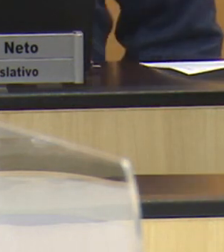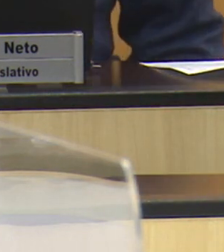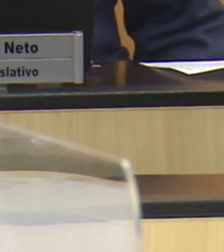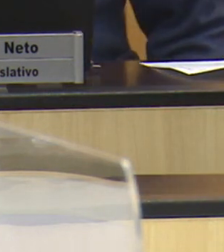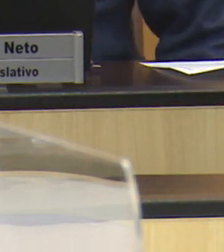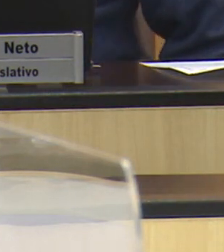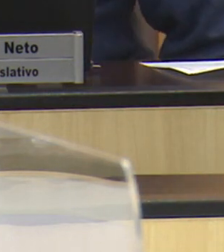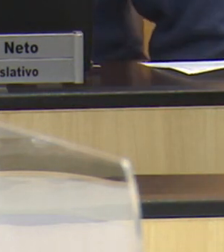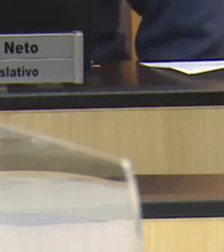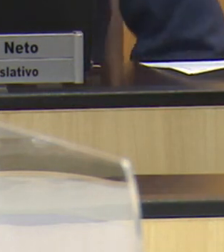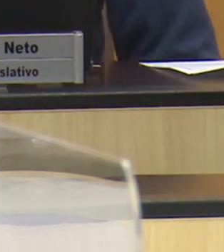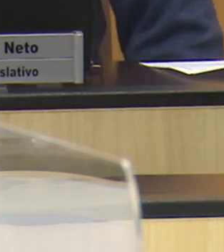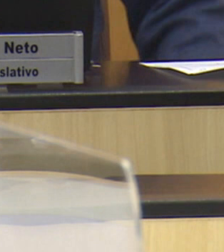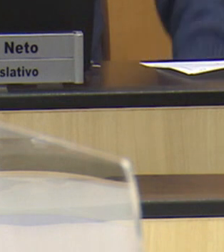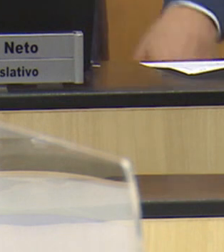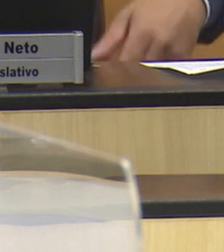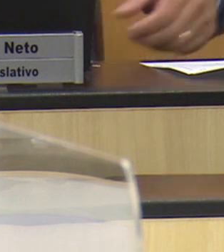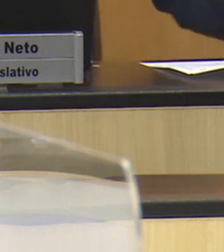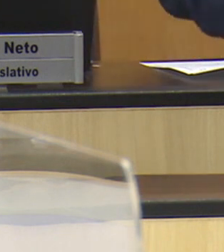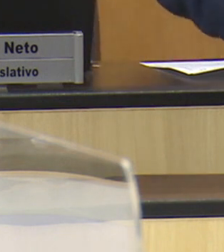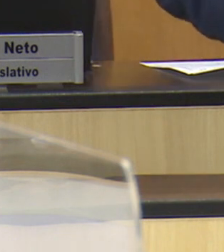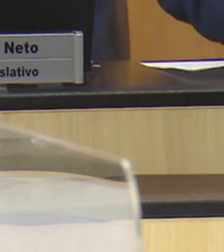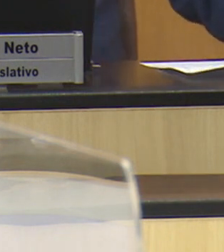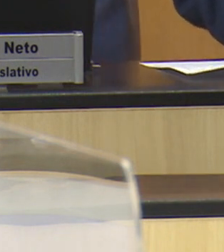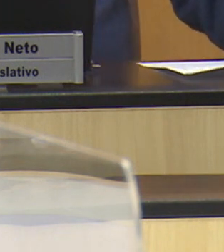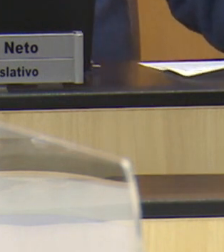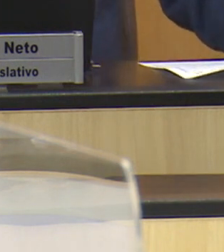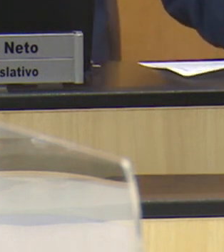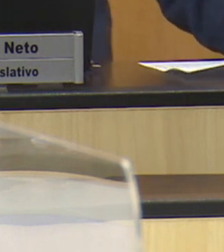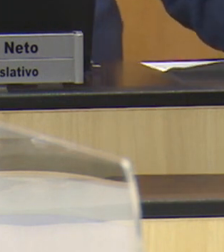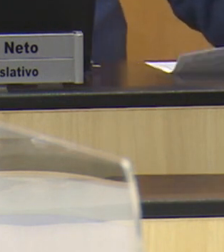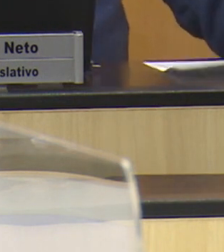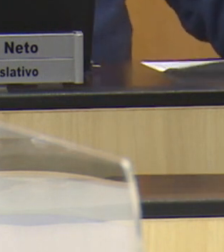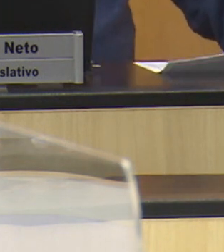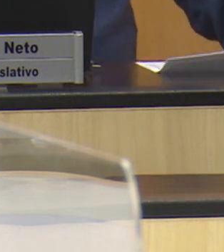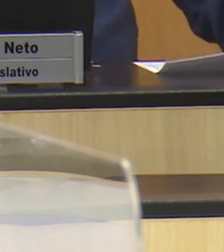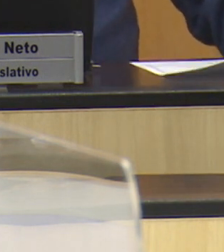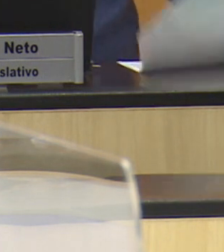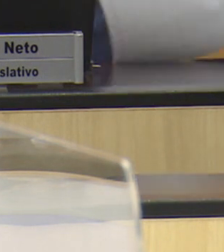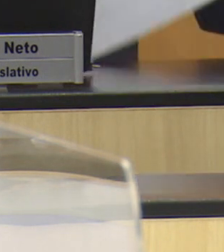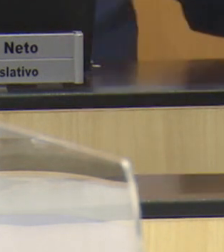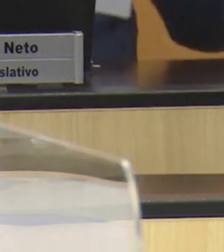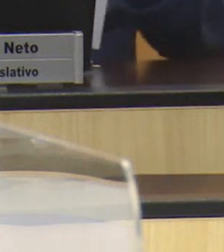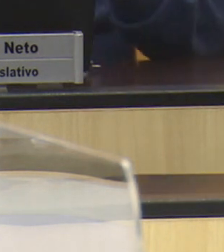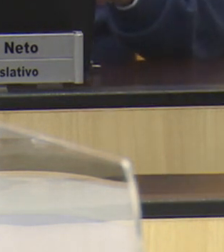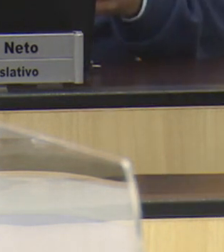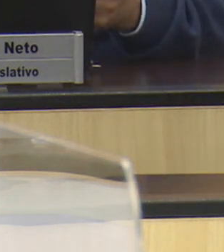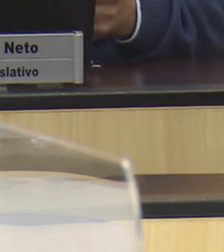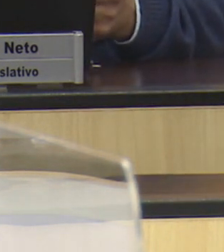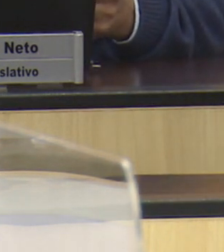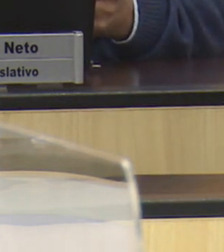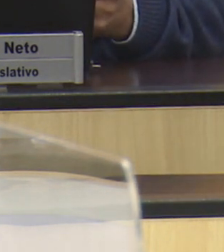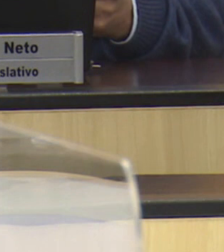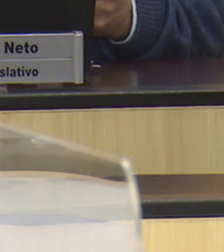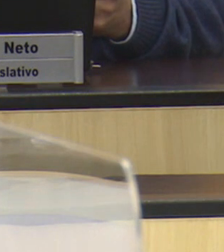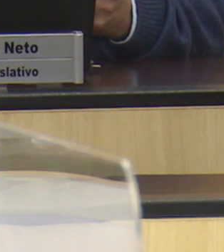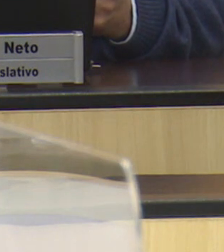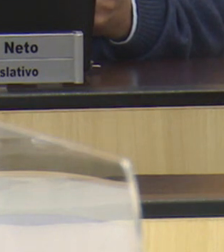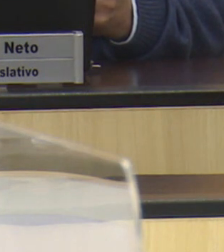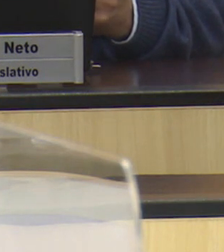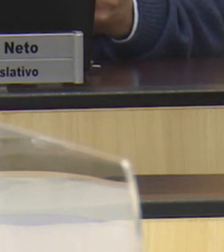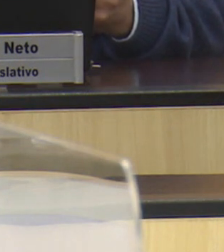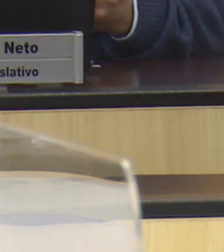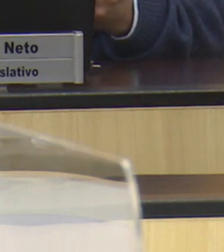vereador, na data 26/4/2021, esteve novamente na estrada do Lambari, próximo ao número 1350,